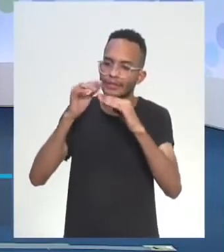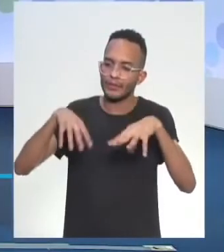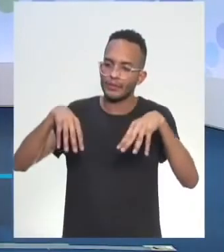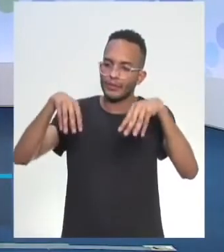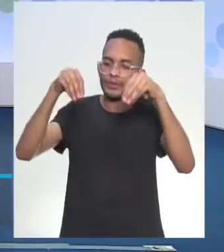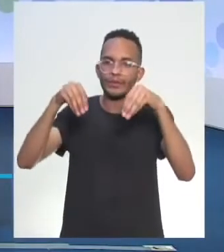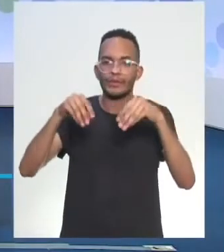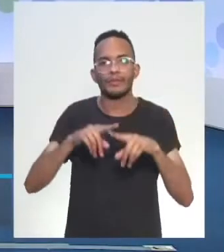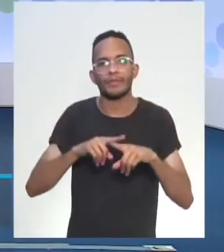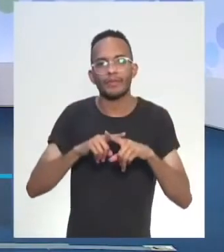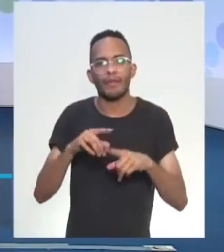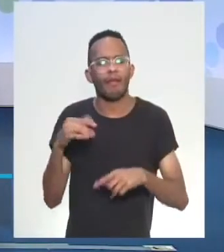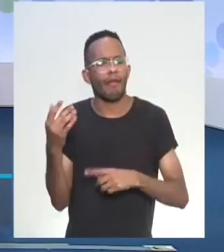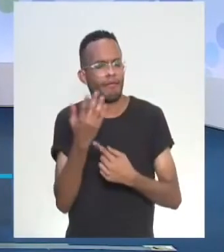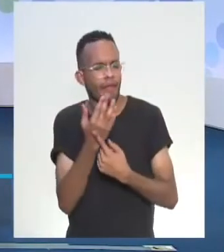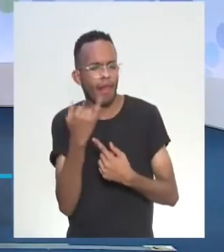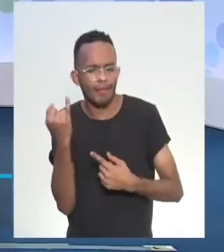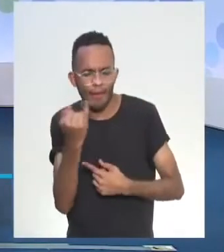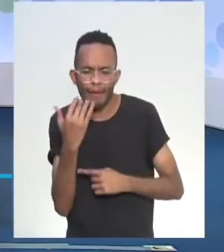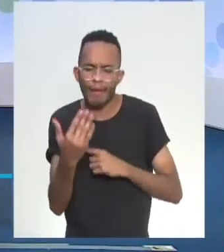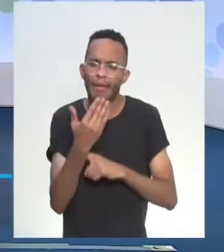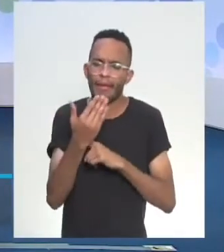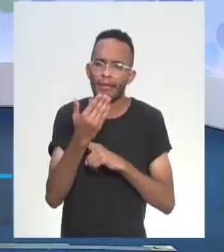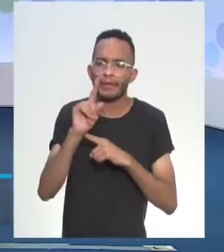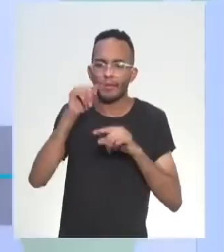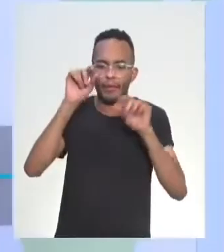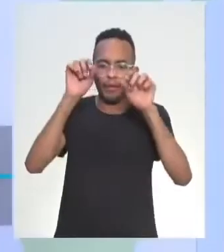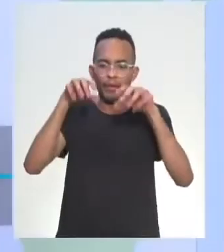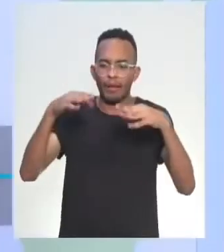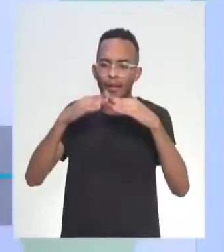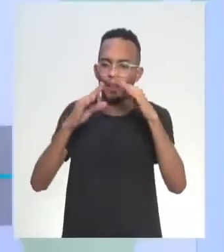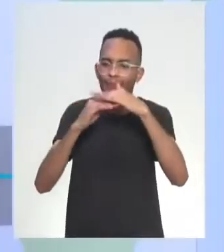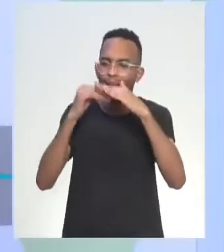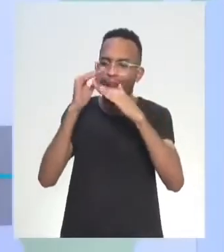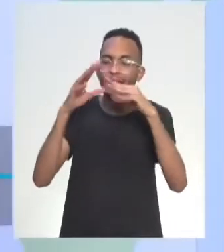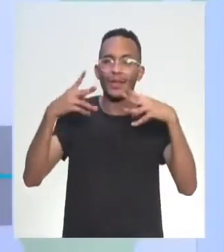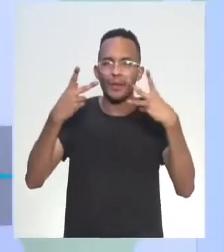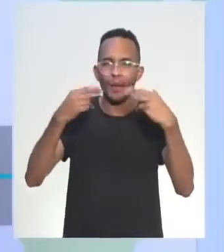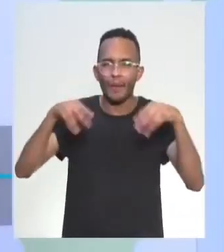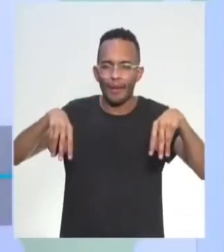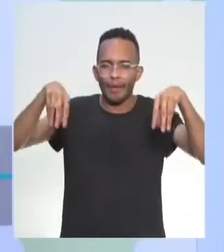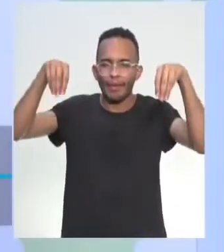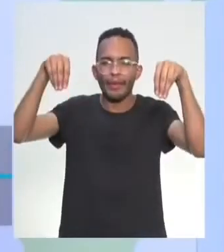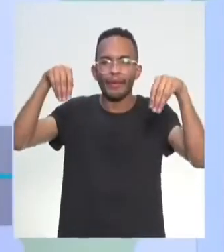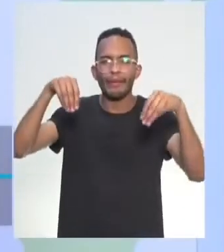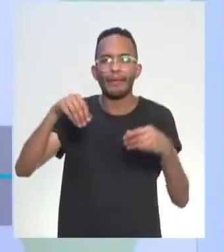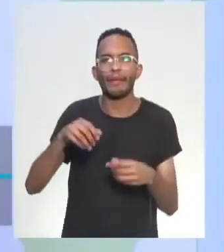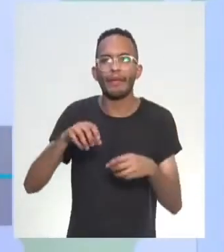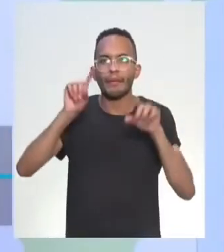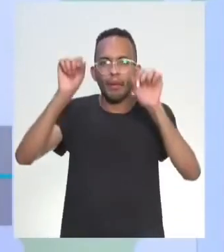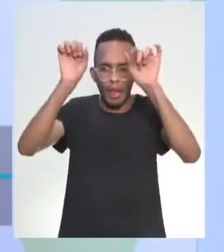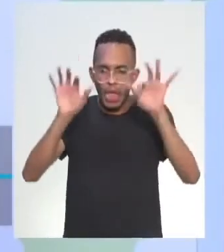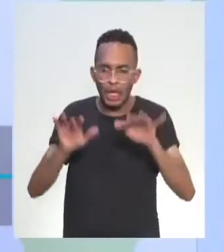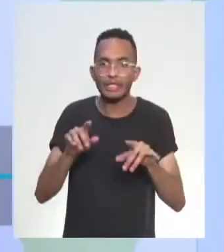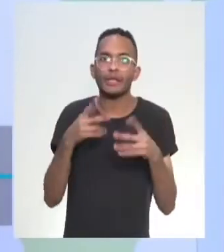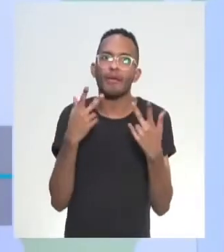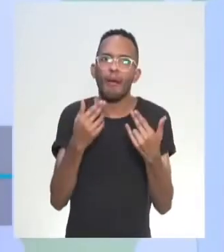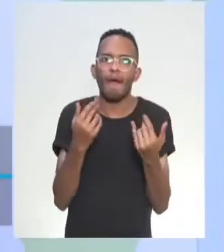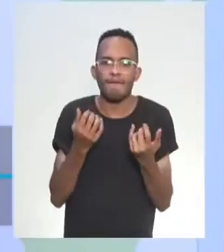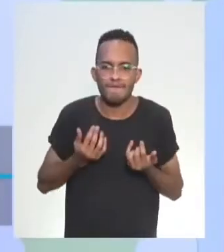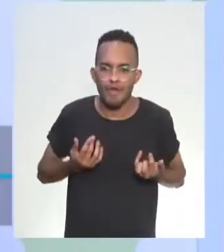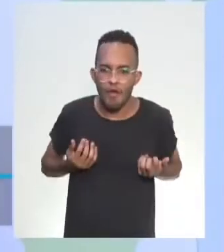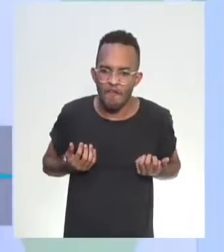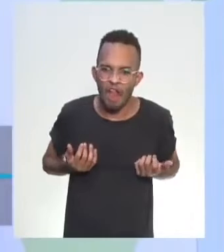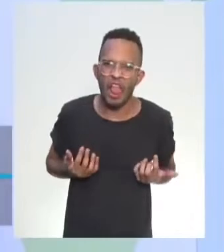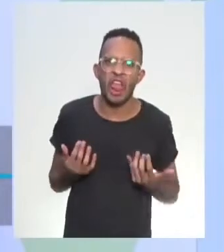a vela é importantíssima, tal, vai me trazer uma iluminação quando estiver no breu puro. A outra falou, e pode pôr fogo em tudo também. Né? Olha